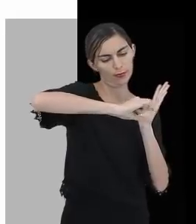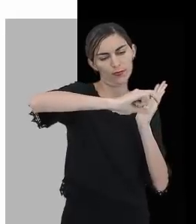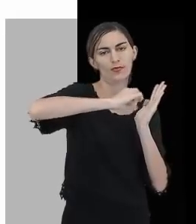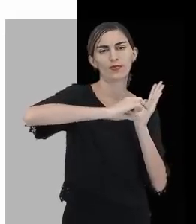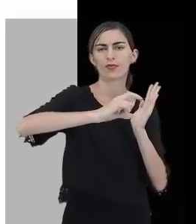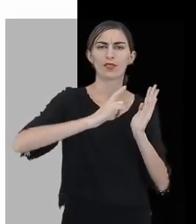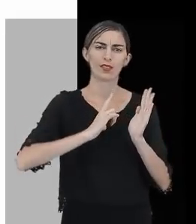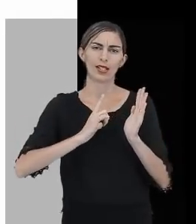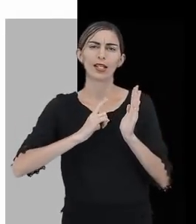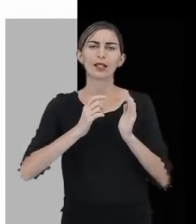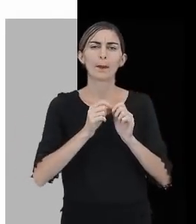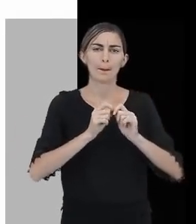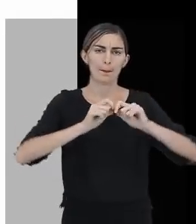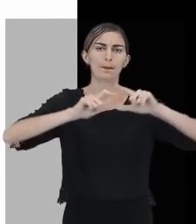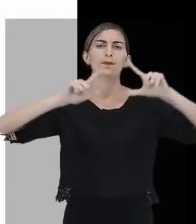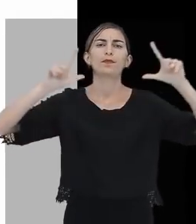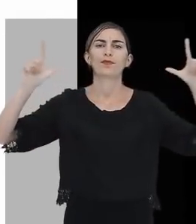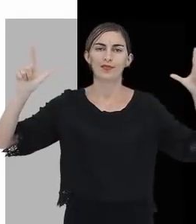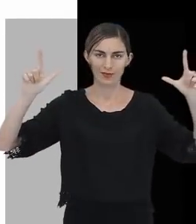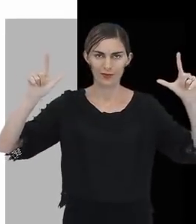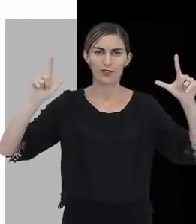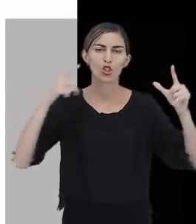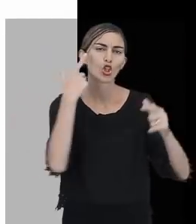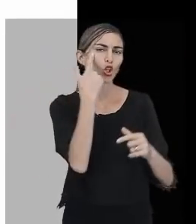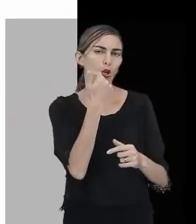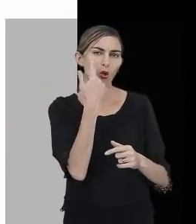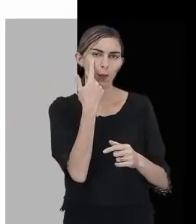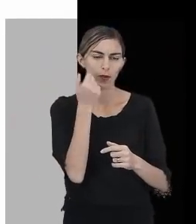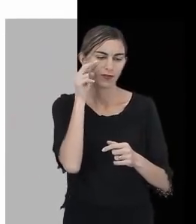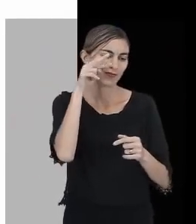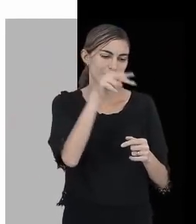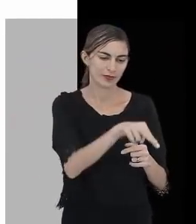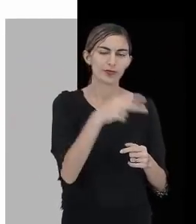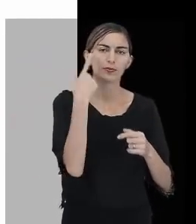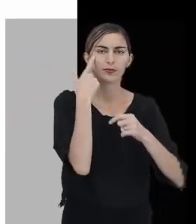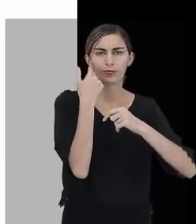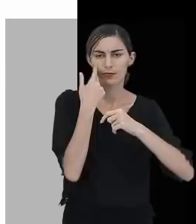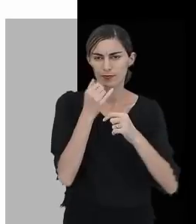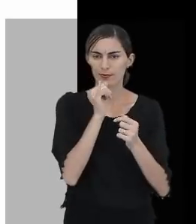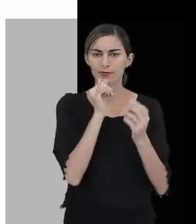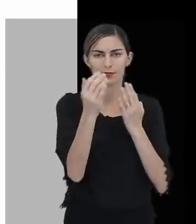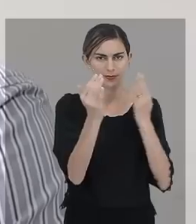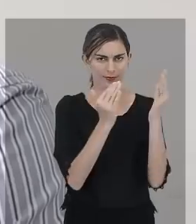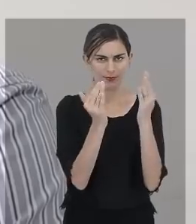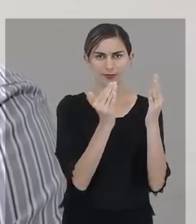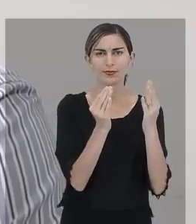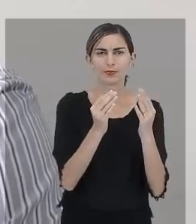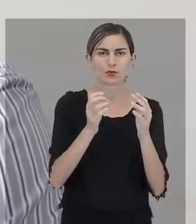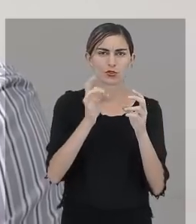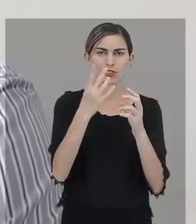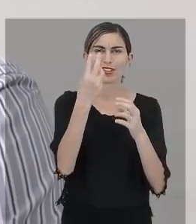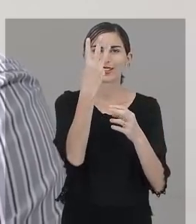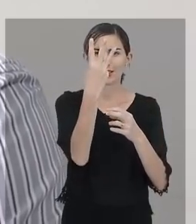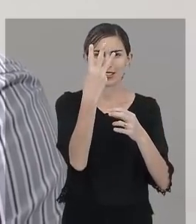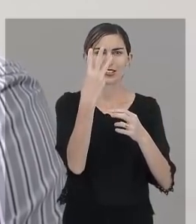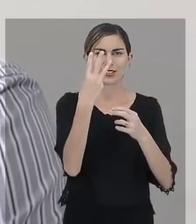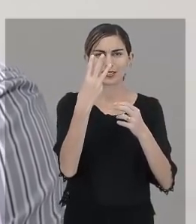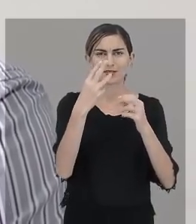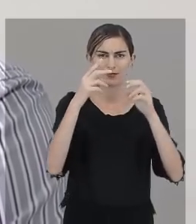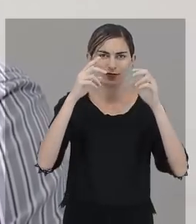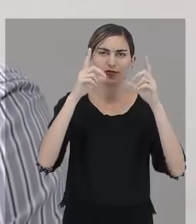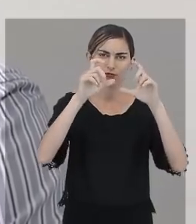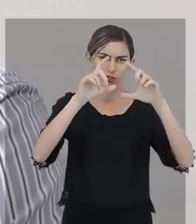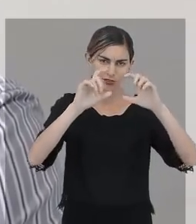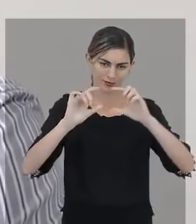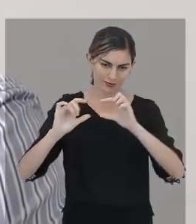que como tem mais espaço agora, ele coloca as imagens no tamanho normal. Então, nesse exemplo A, só está aparecendo 3 imagens, a